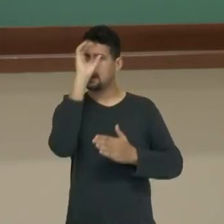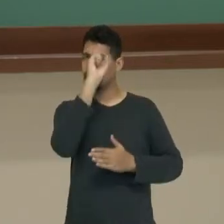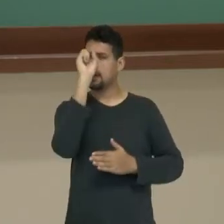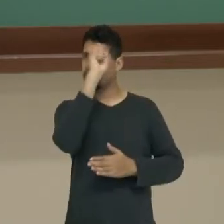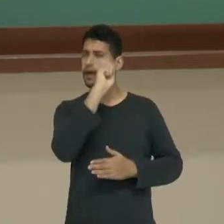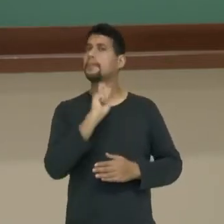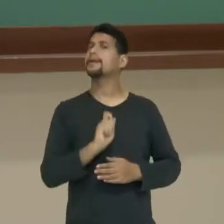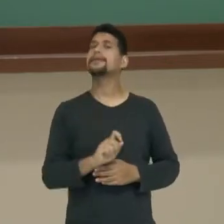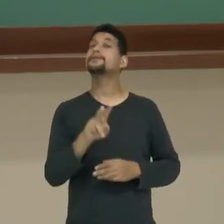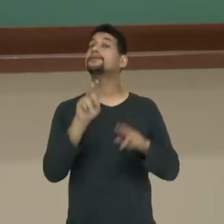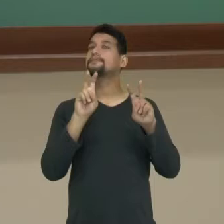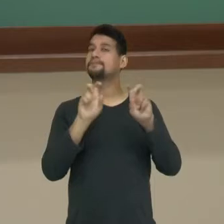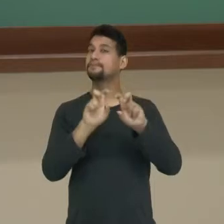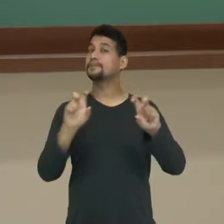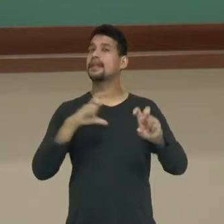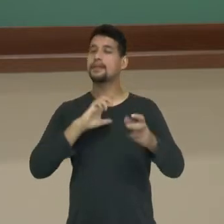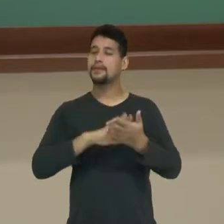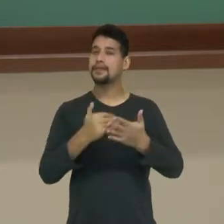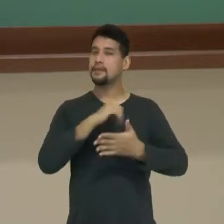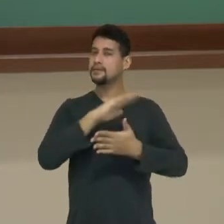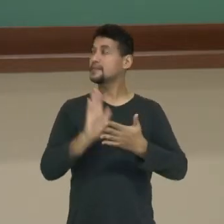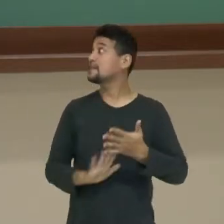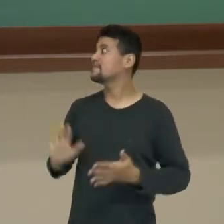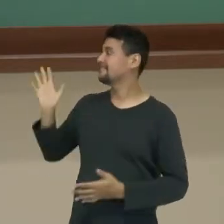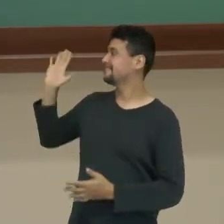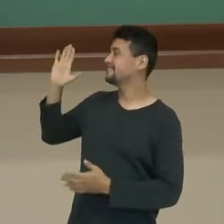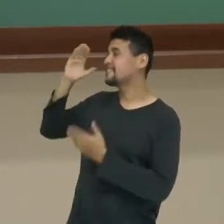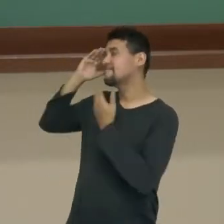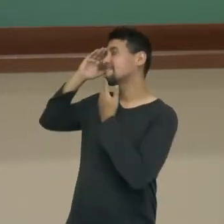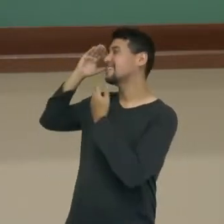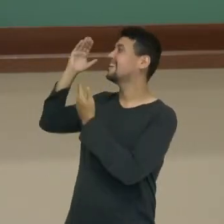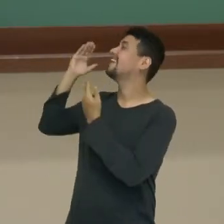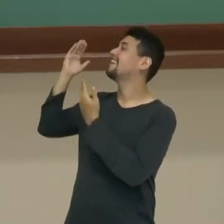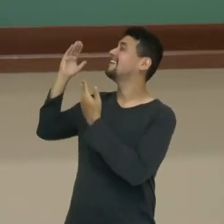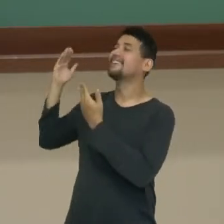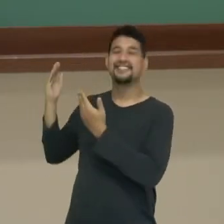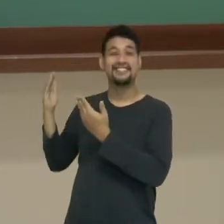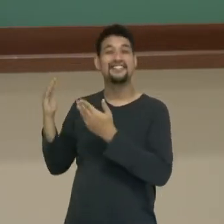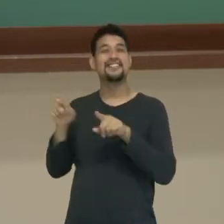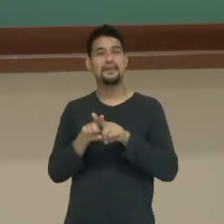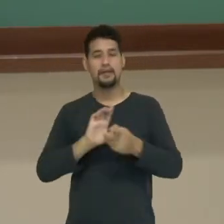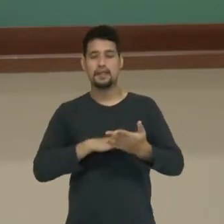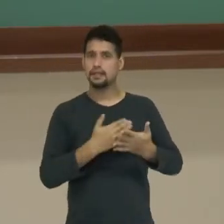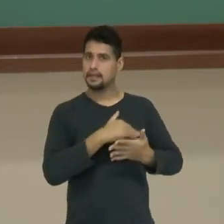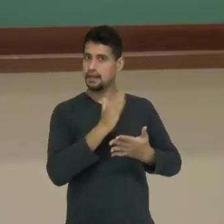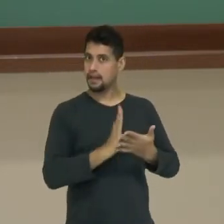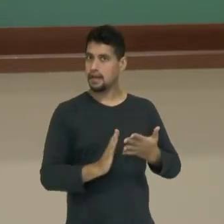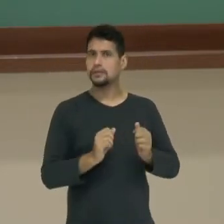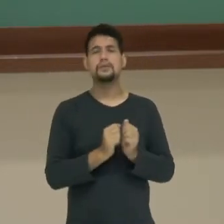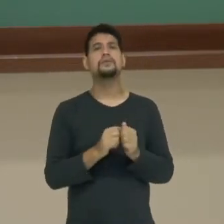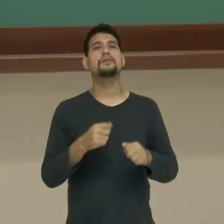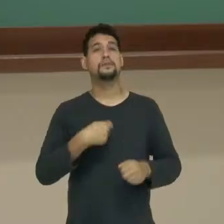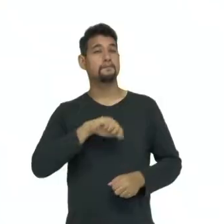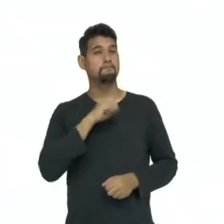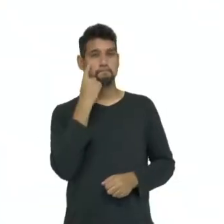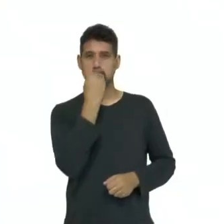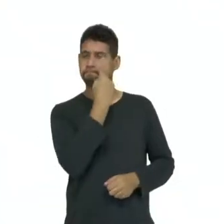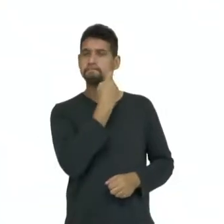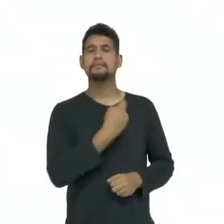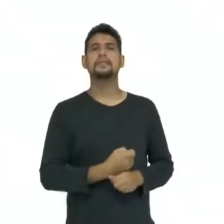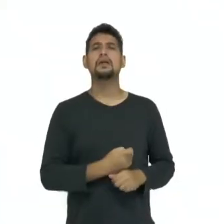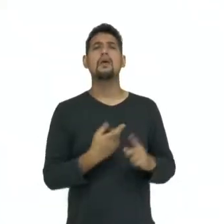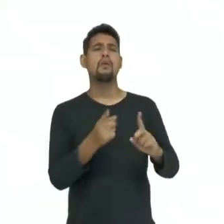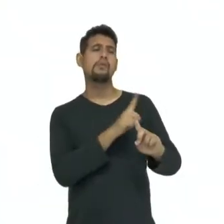simples. Estamos aí com o nosso amigo Kelvin, seja bem-vindo Kelvin, obrigada por sua colaboração. Então vamos começar. Quais são